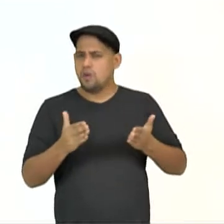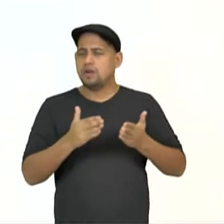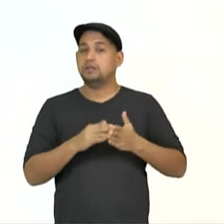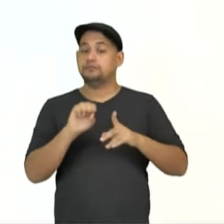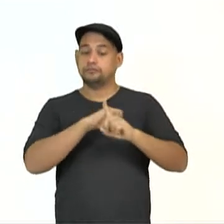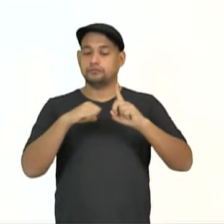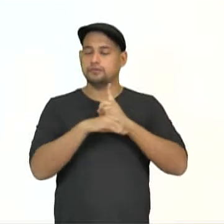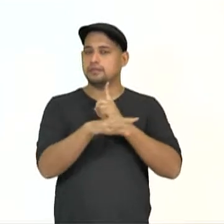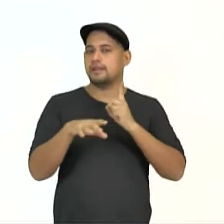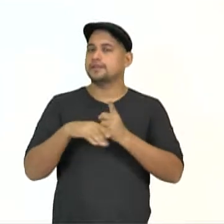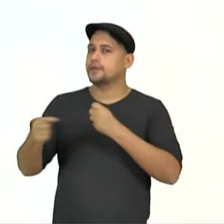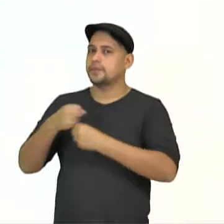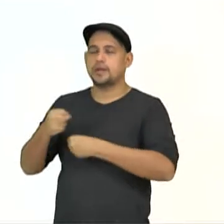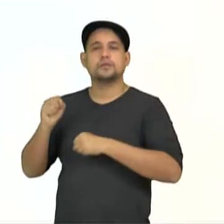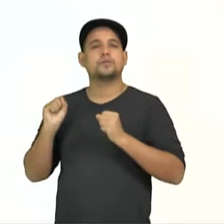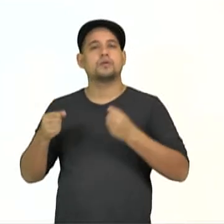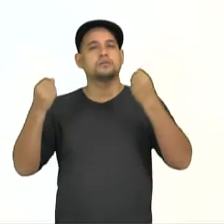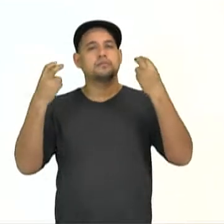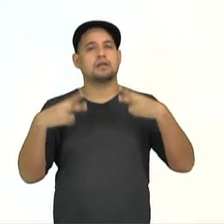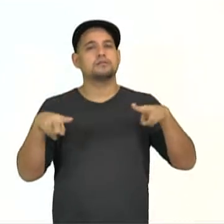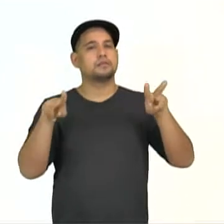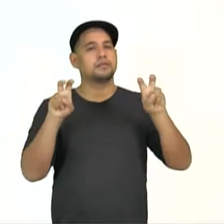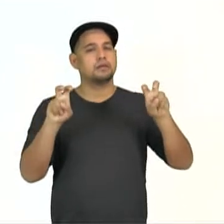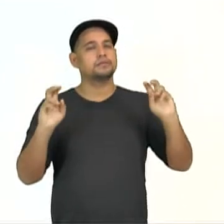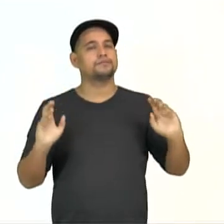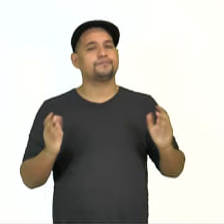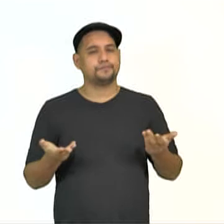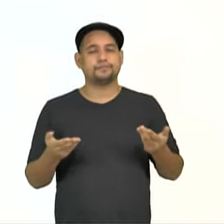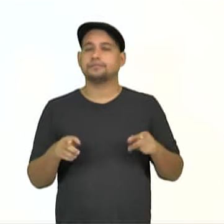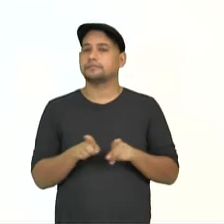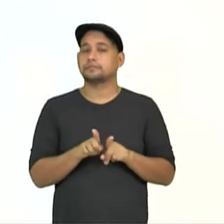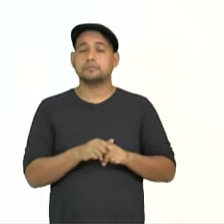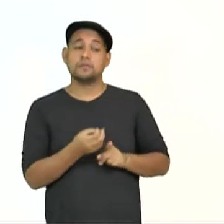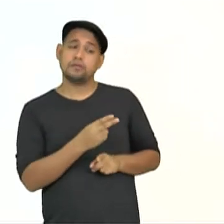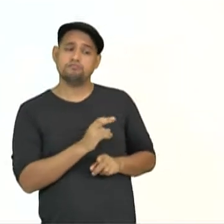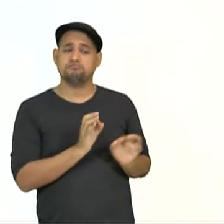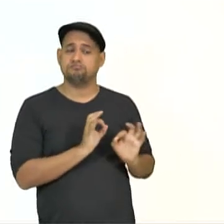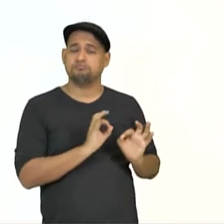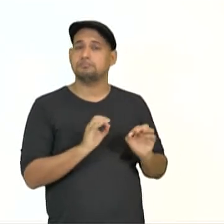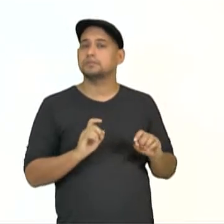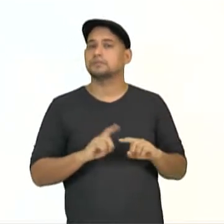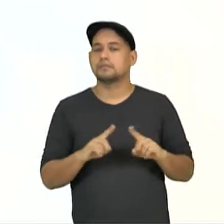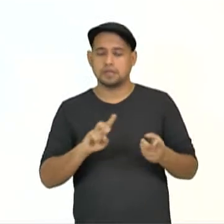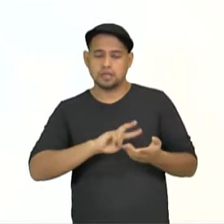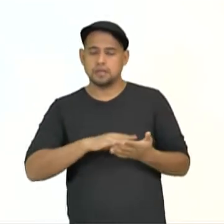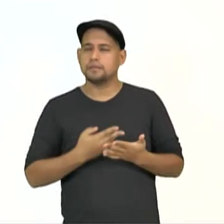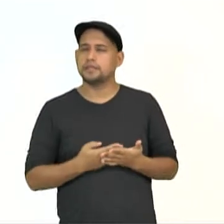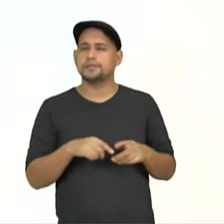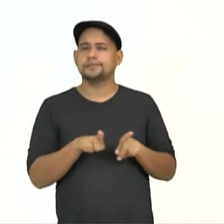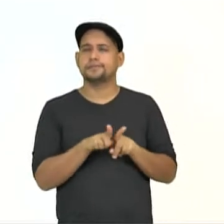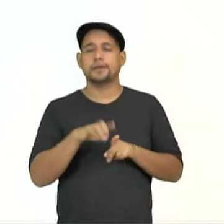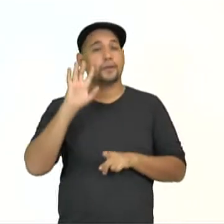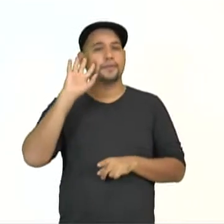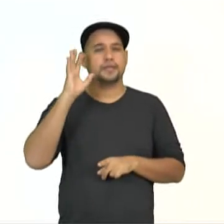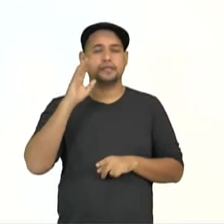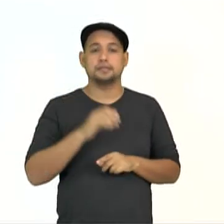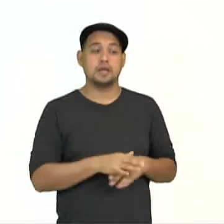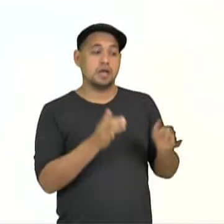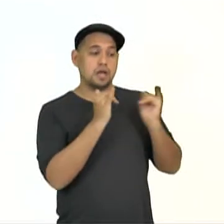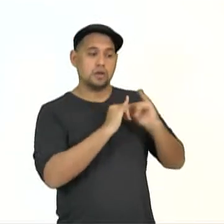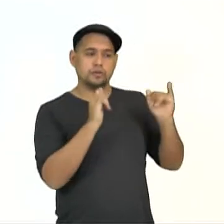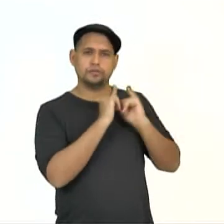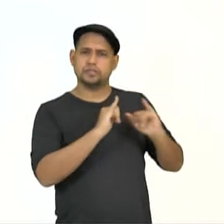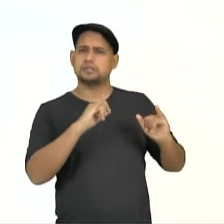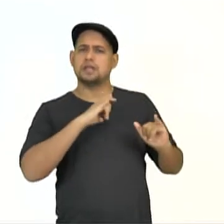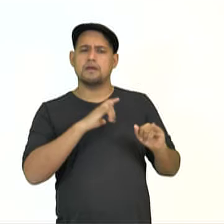A reportagem, ela pode falar sobre temas da atualidade ou não. Interpretação dos fatos. Então a notícia,